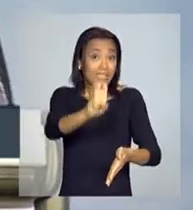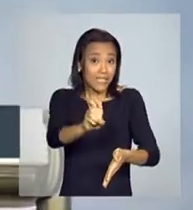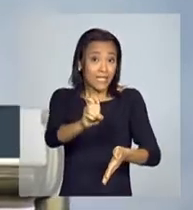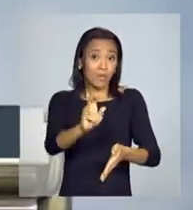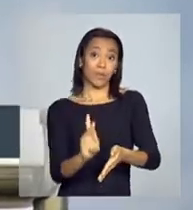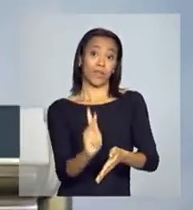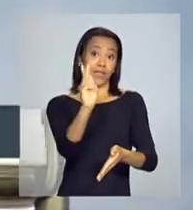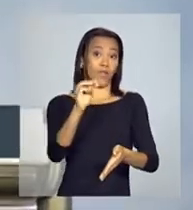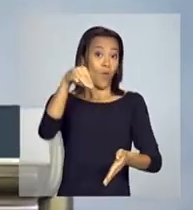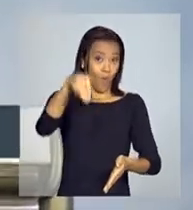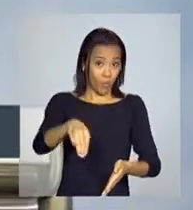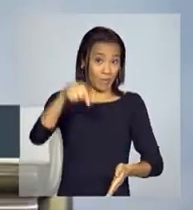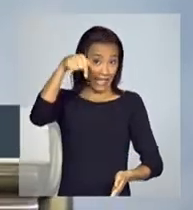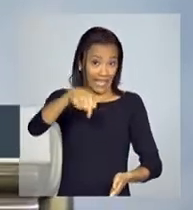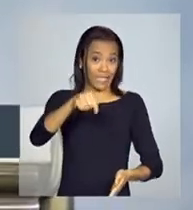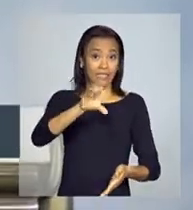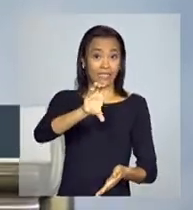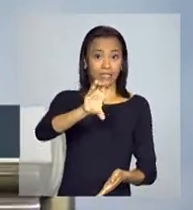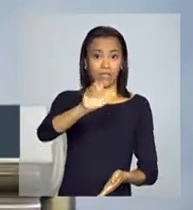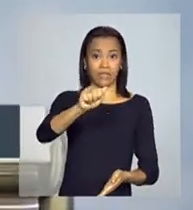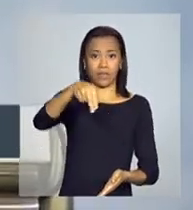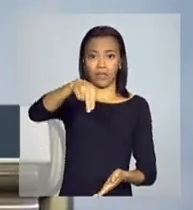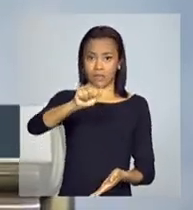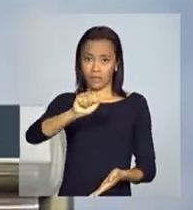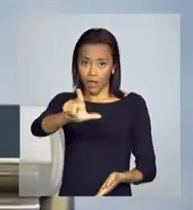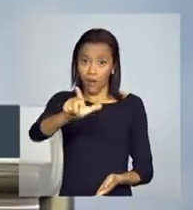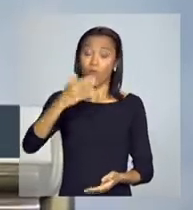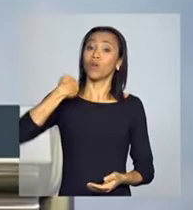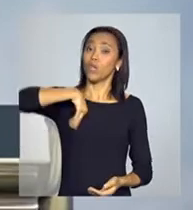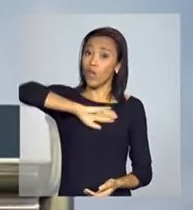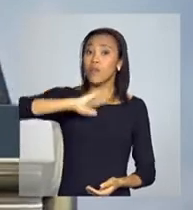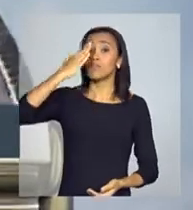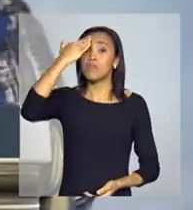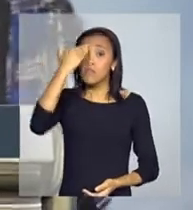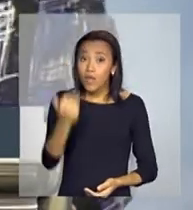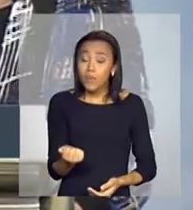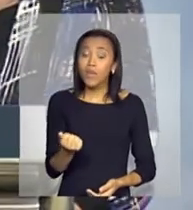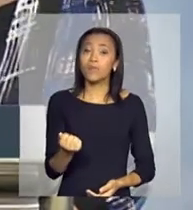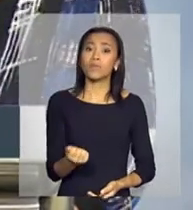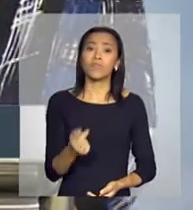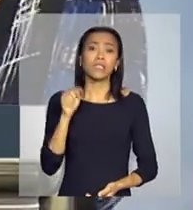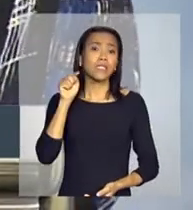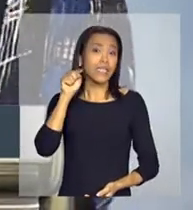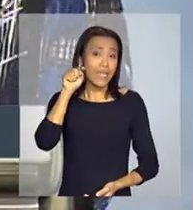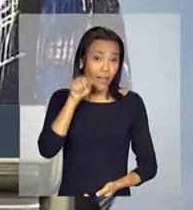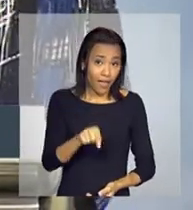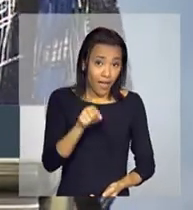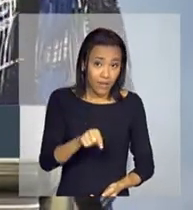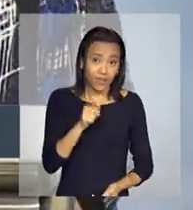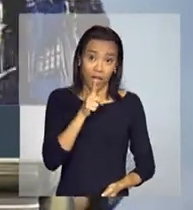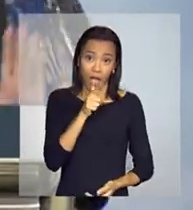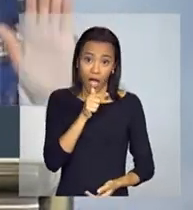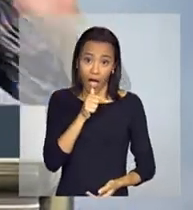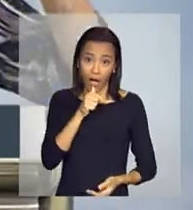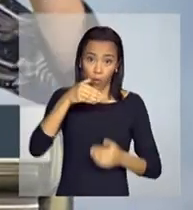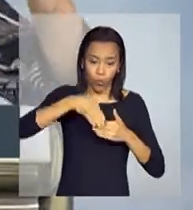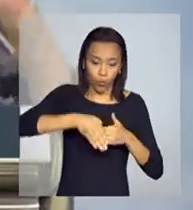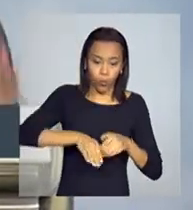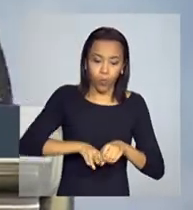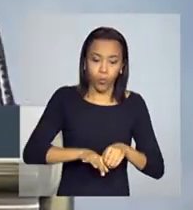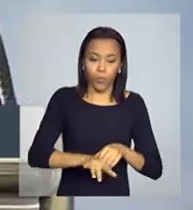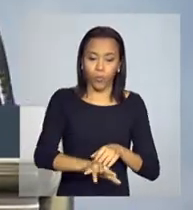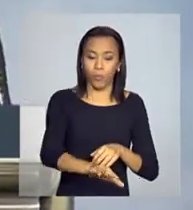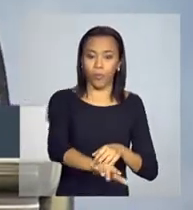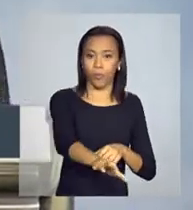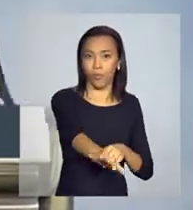Sertão Alagoano. E nós sabemos que o destino dessa água é aquele traçado